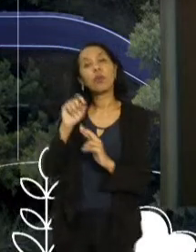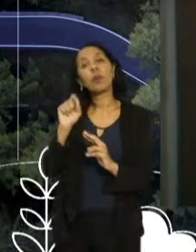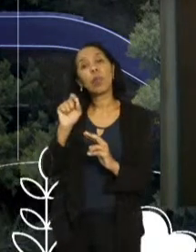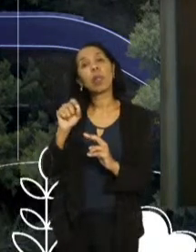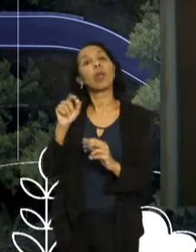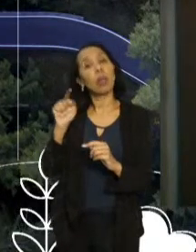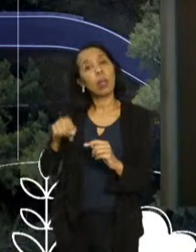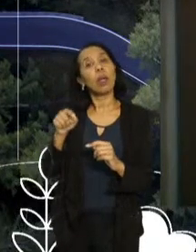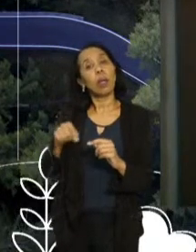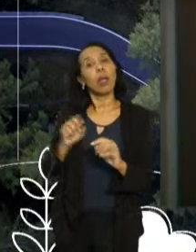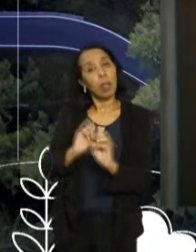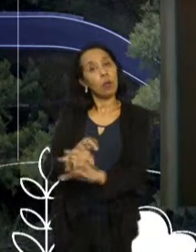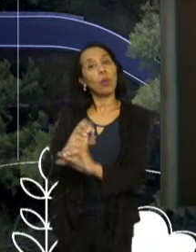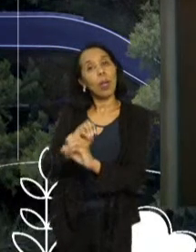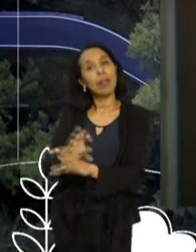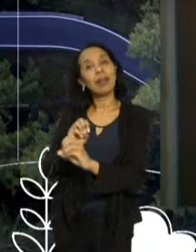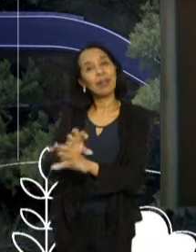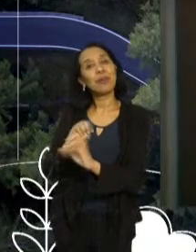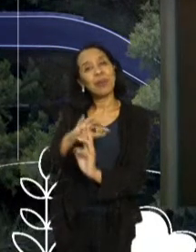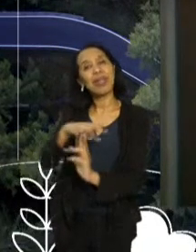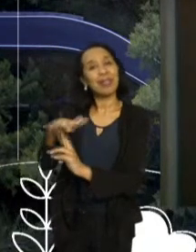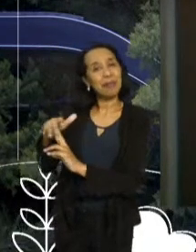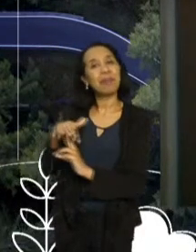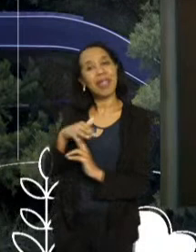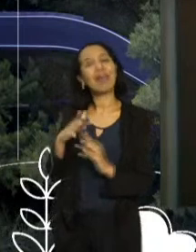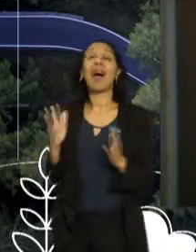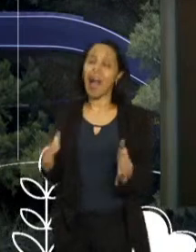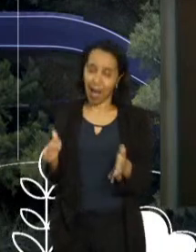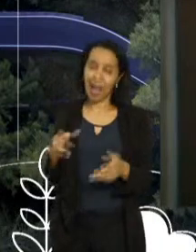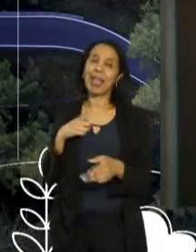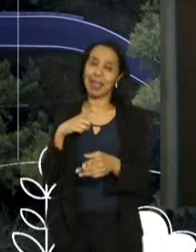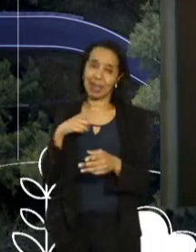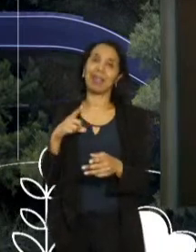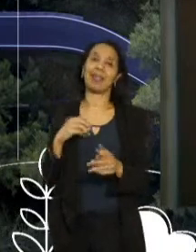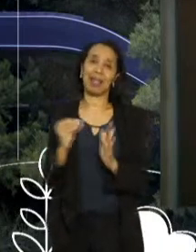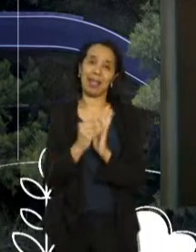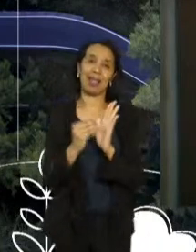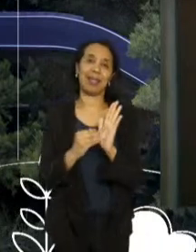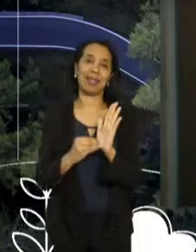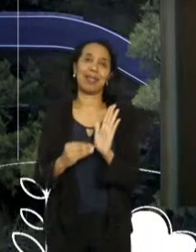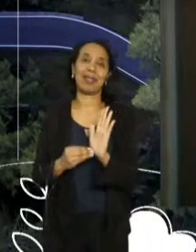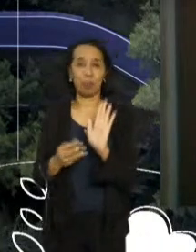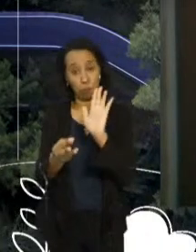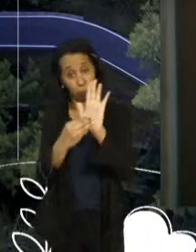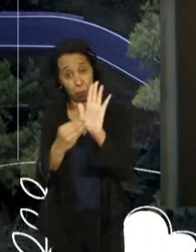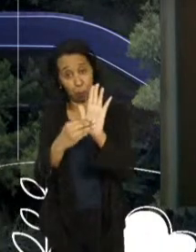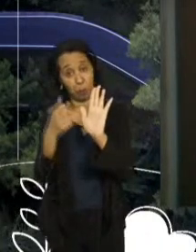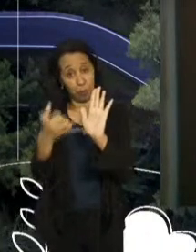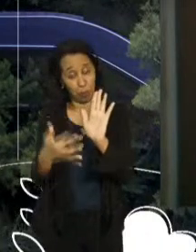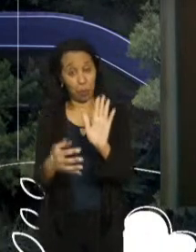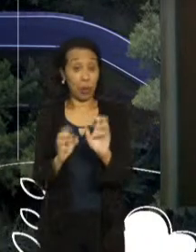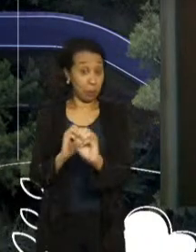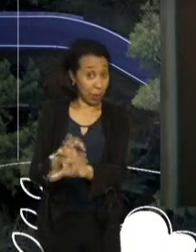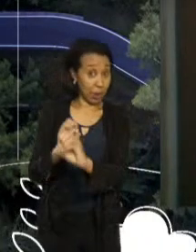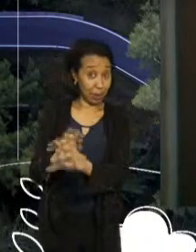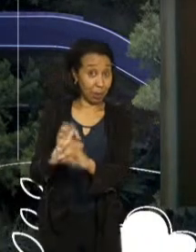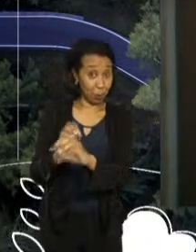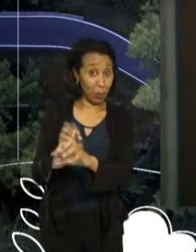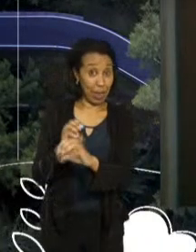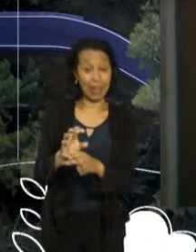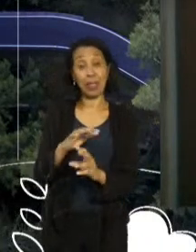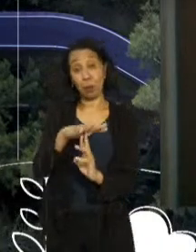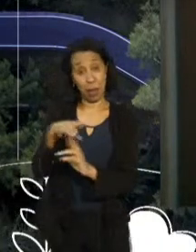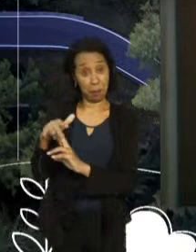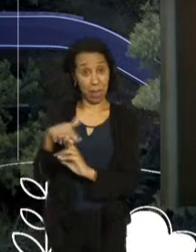de educação ambiental. E aí sim, com programas específicos de educação ambiental, porque